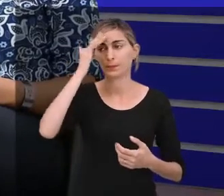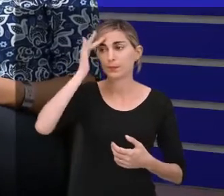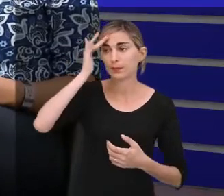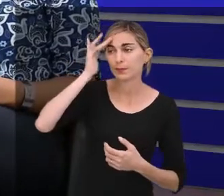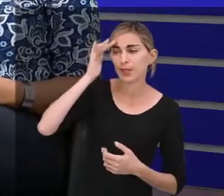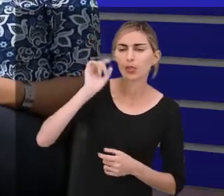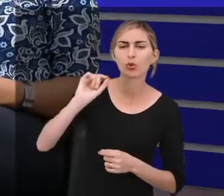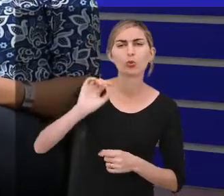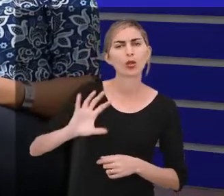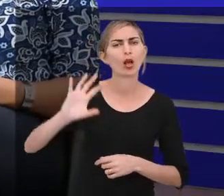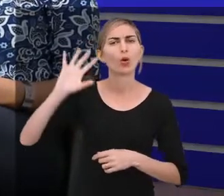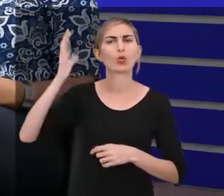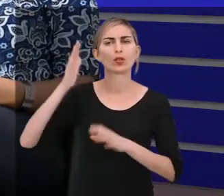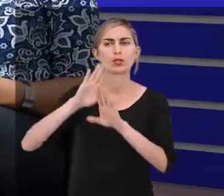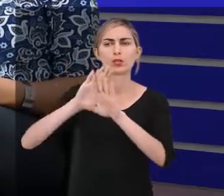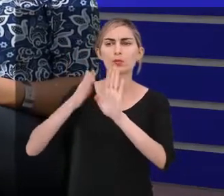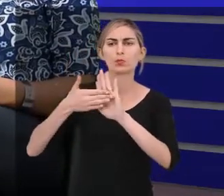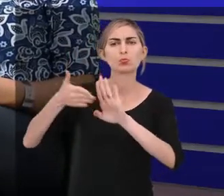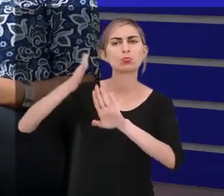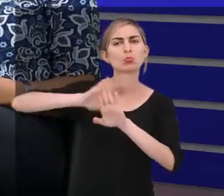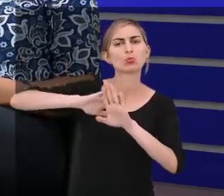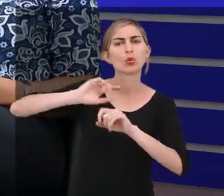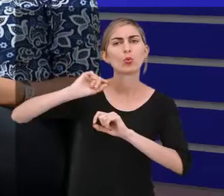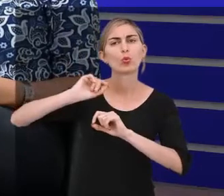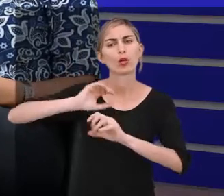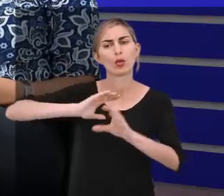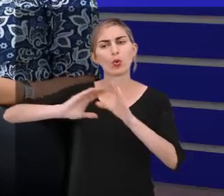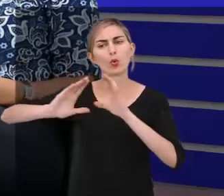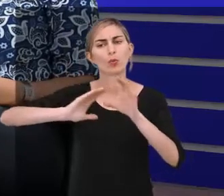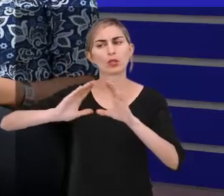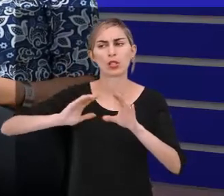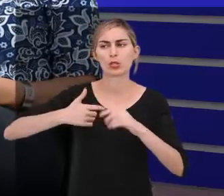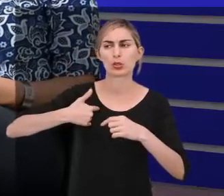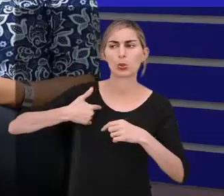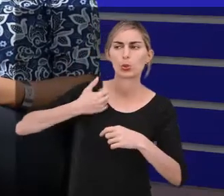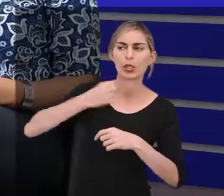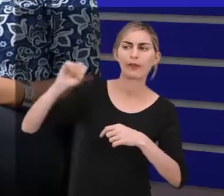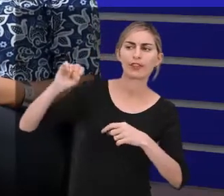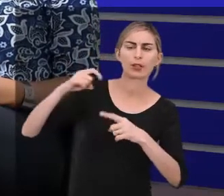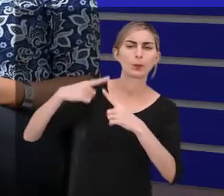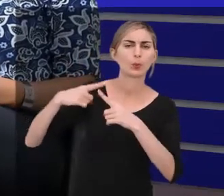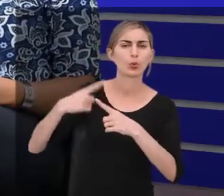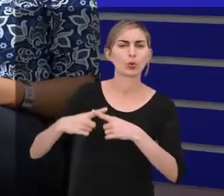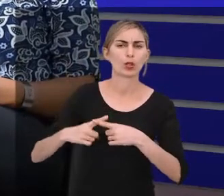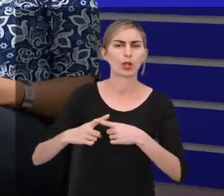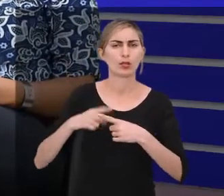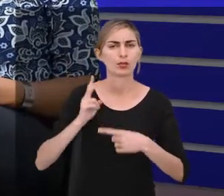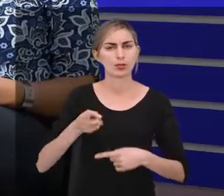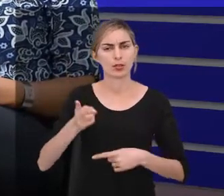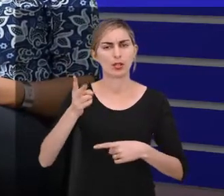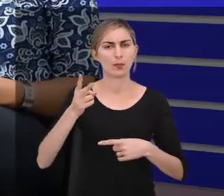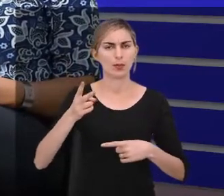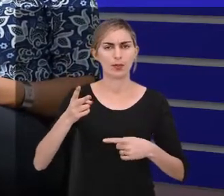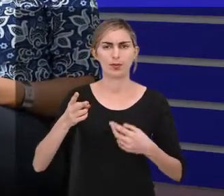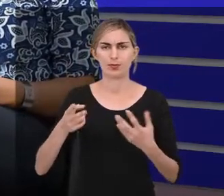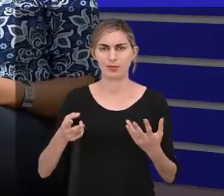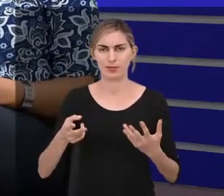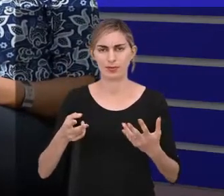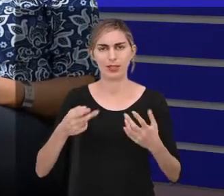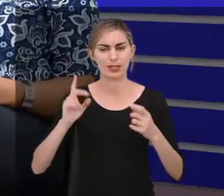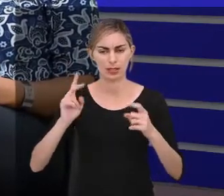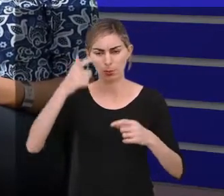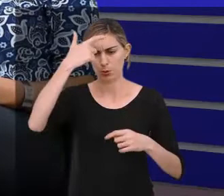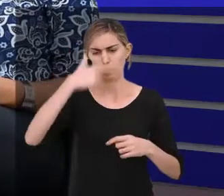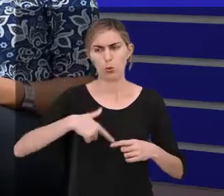entender o que é que está por trás dessa minha comunicação. Por que eu estou me defendendo o tempo todo? Por que eu estou nessa posição de uma